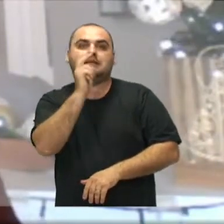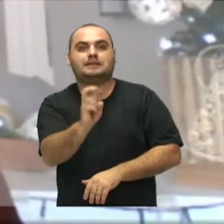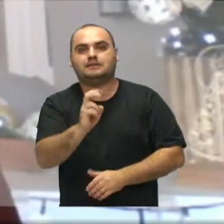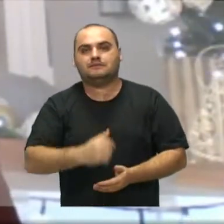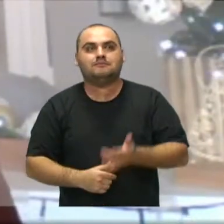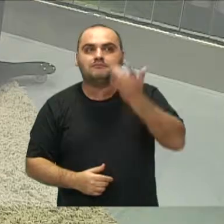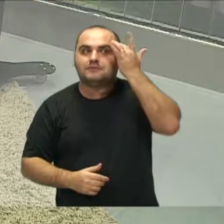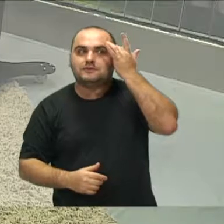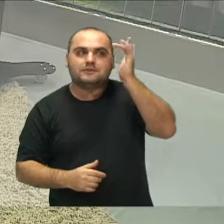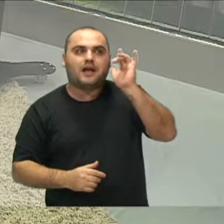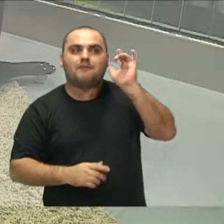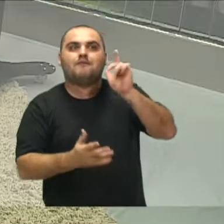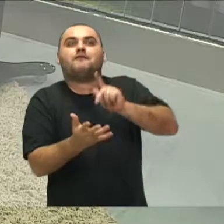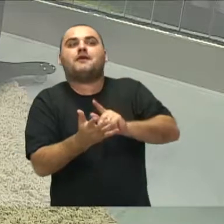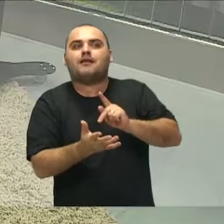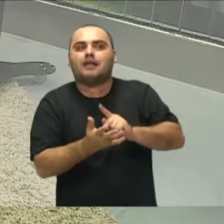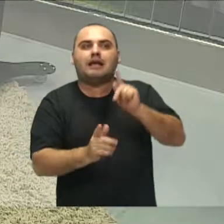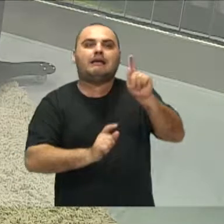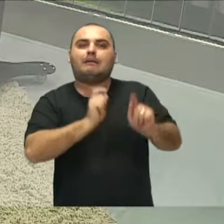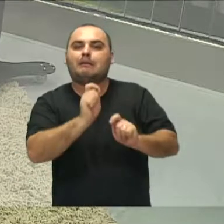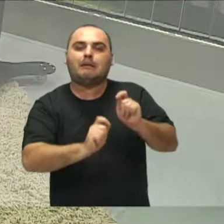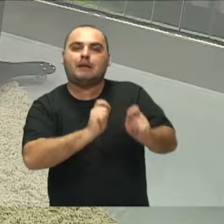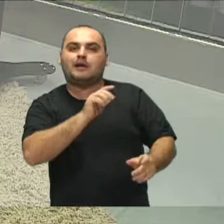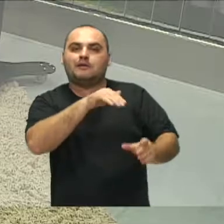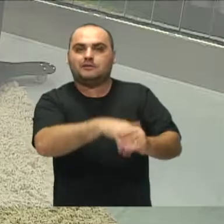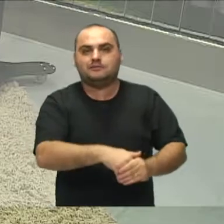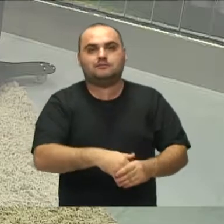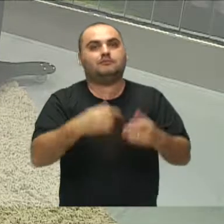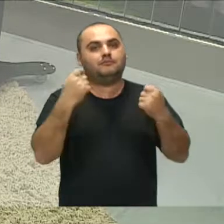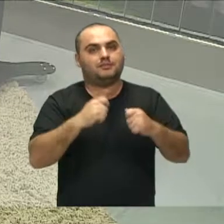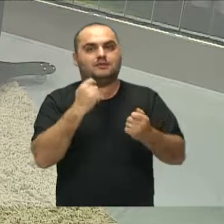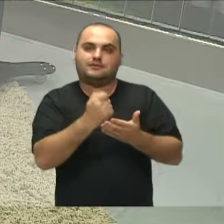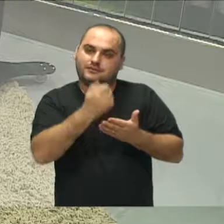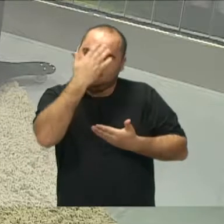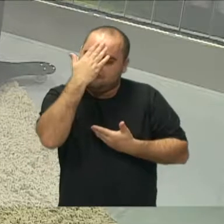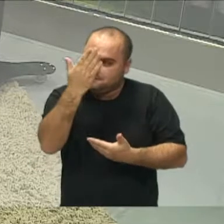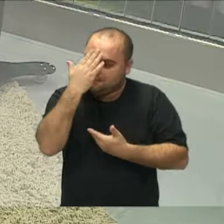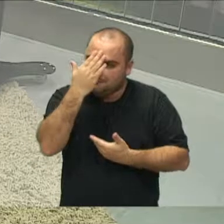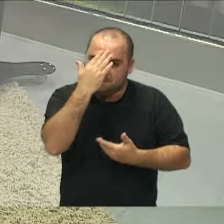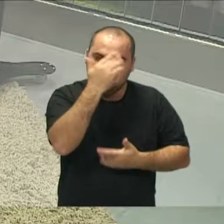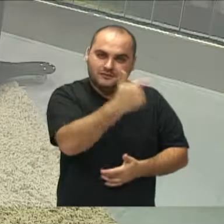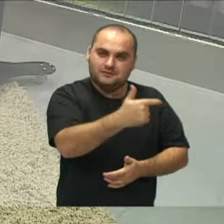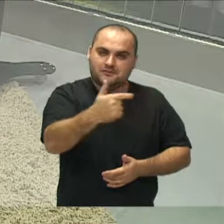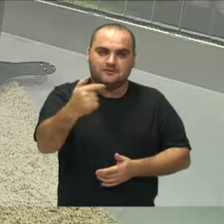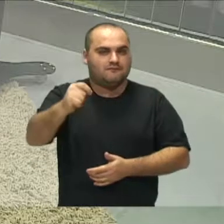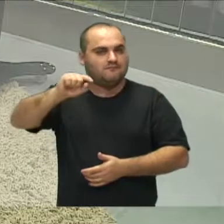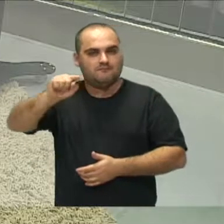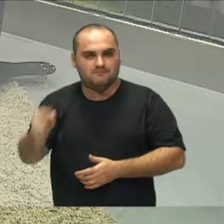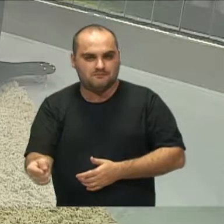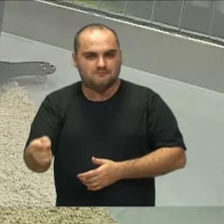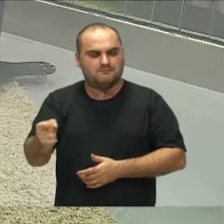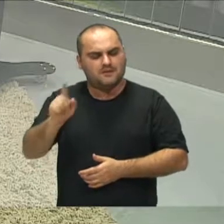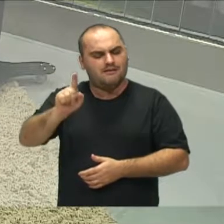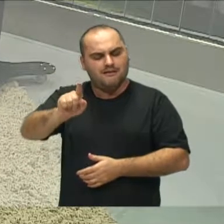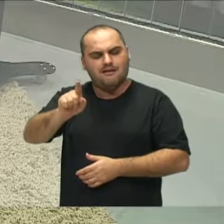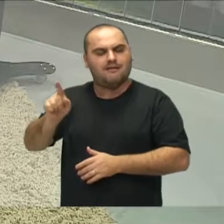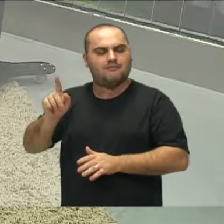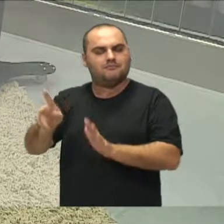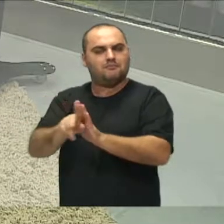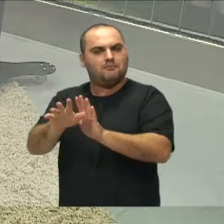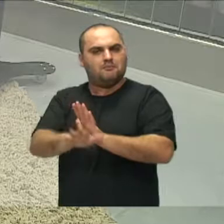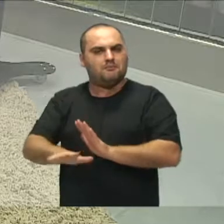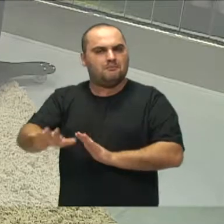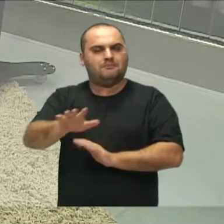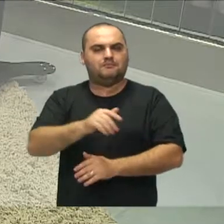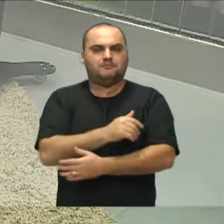não sabe quem de fato votou, né? Então a gente tem que agradecer os 220 mil habitantes. É isso aí, faz parte do jogo. Ana, essa